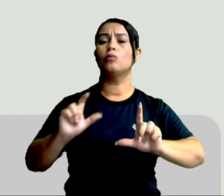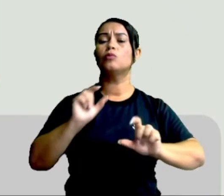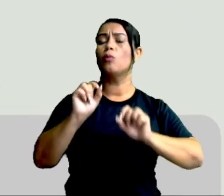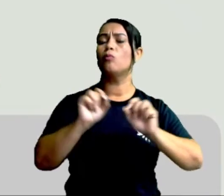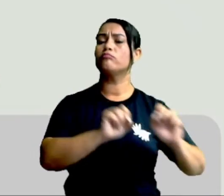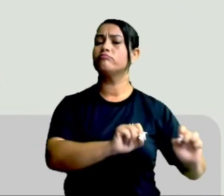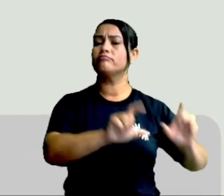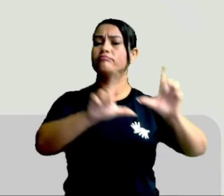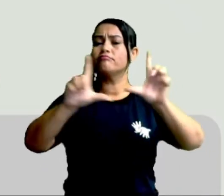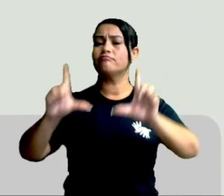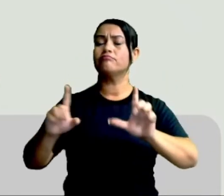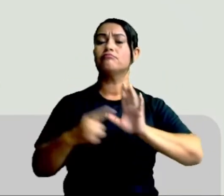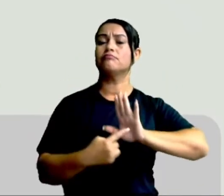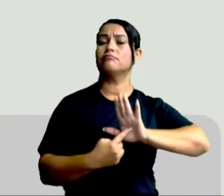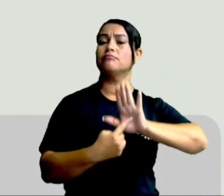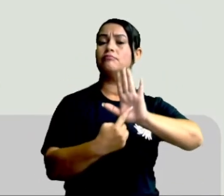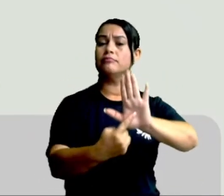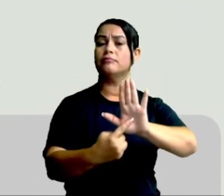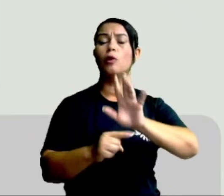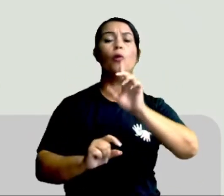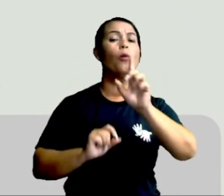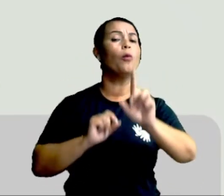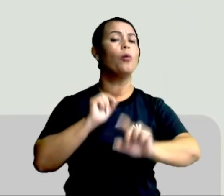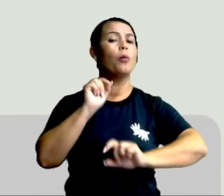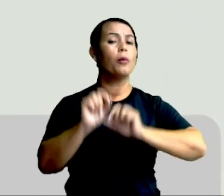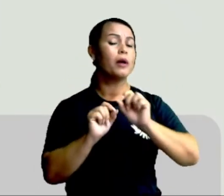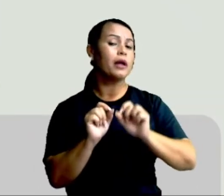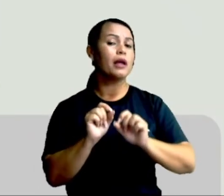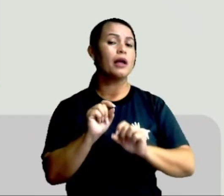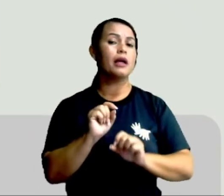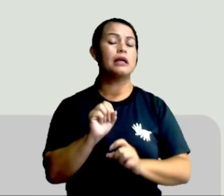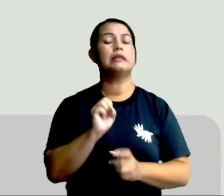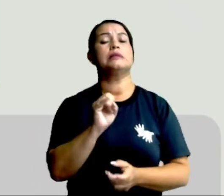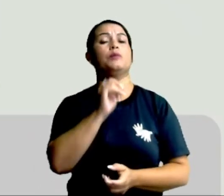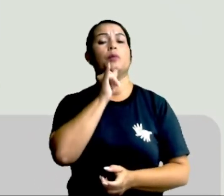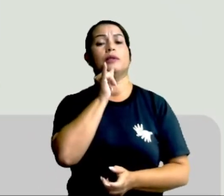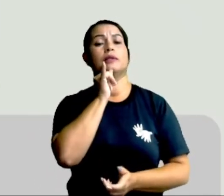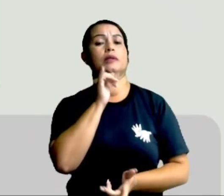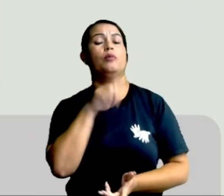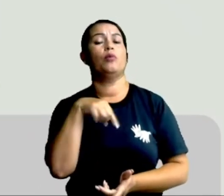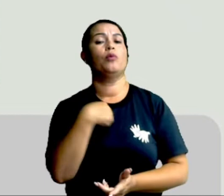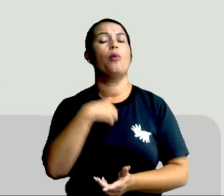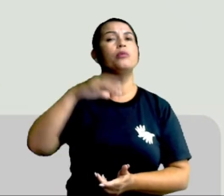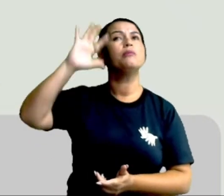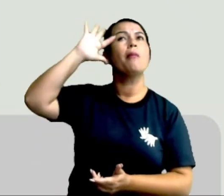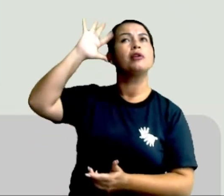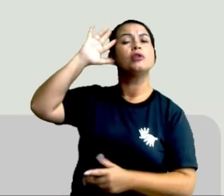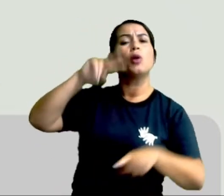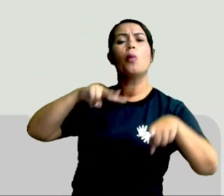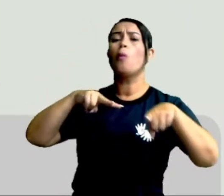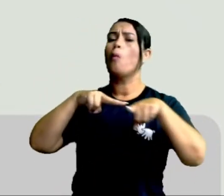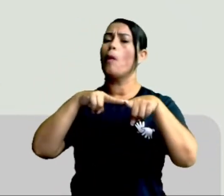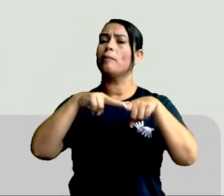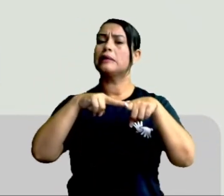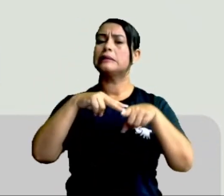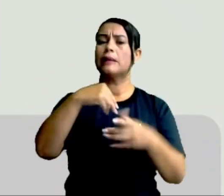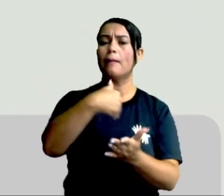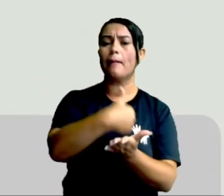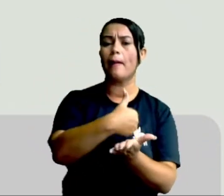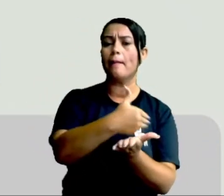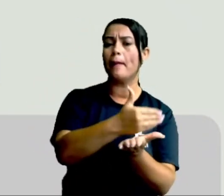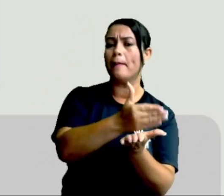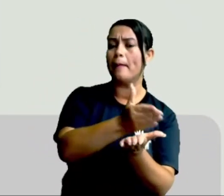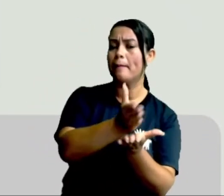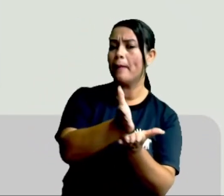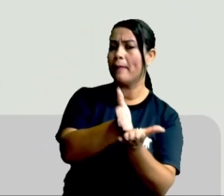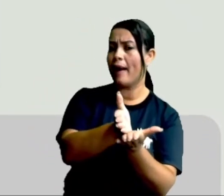essa pequena imagem aí mostrando que se a gente fosse, imagine uma pizza dividida em 4